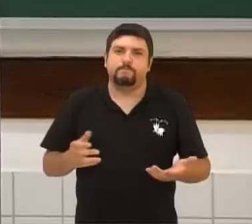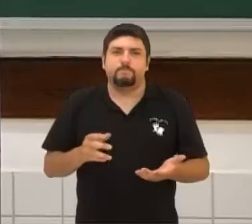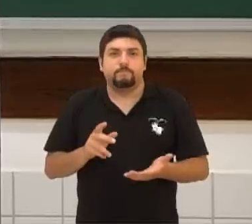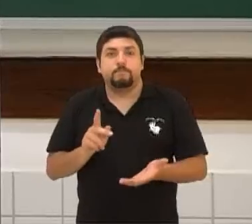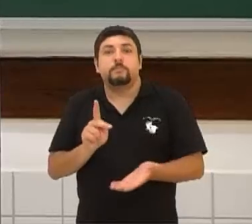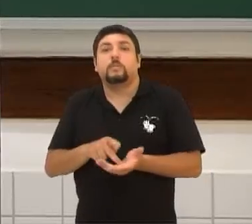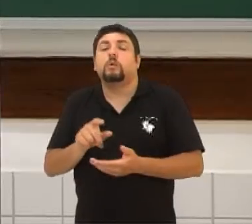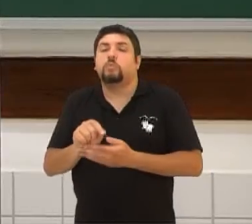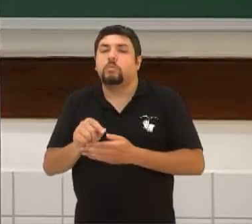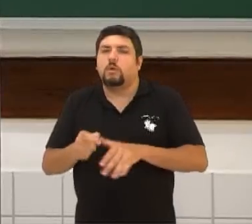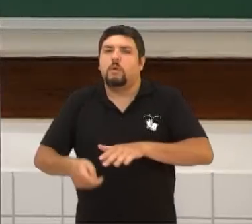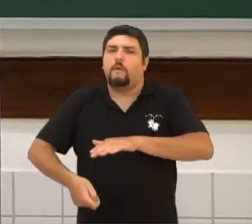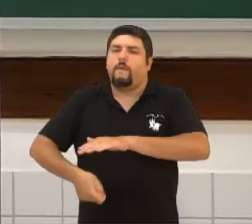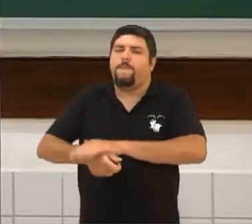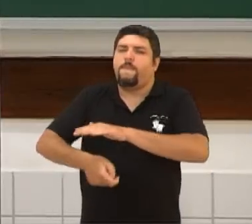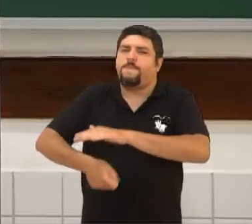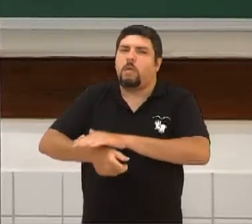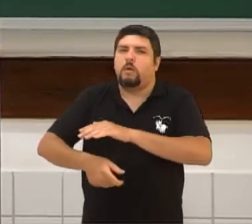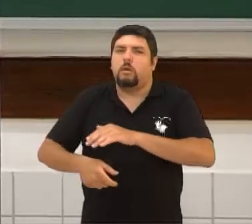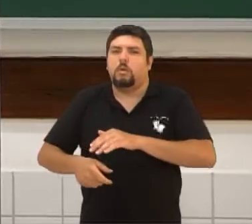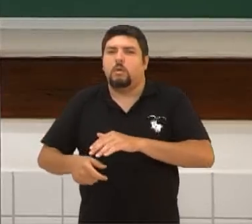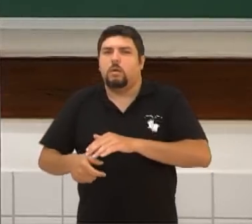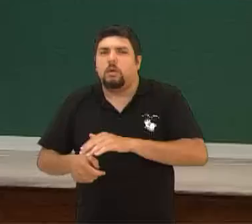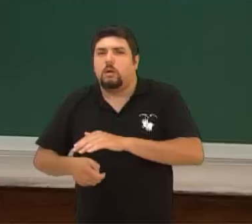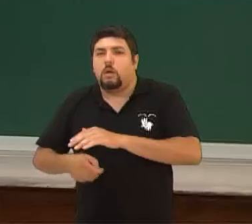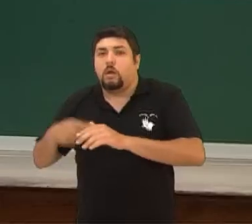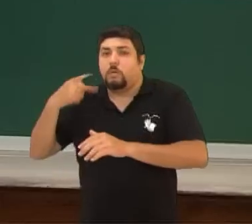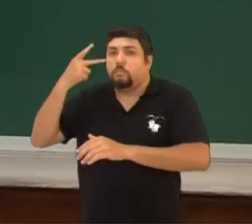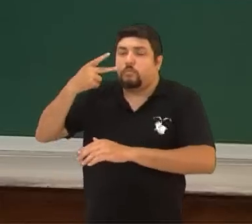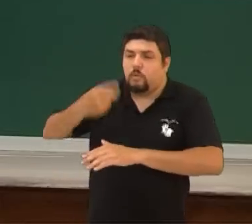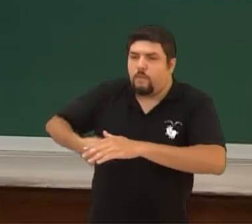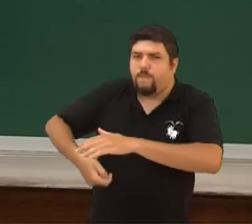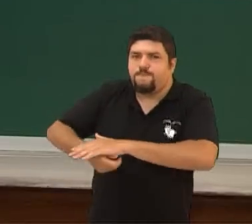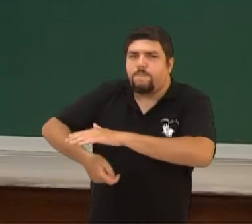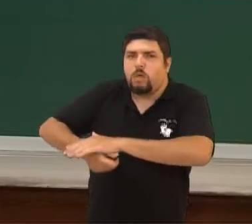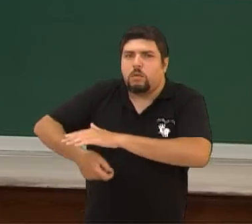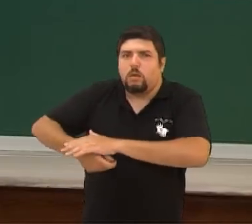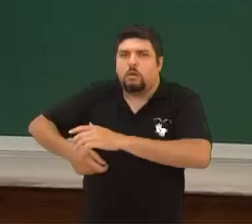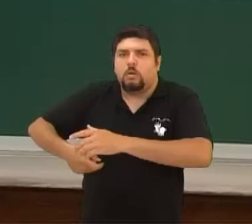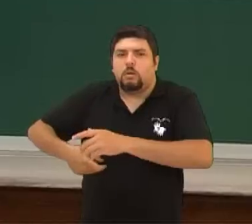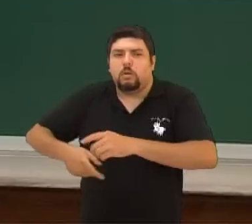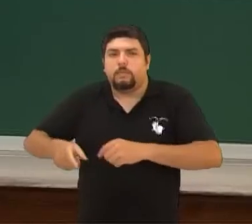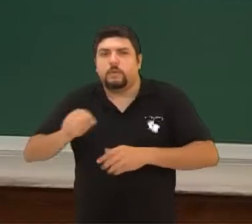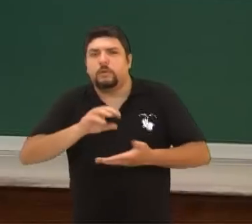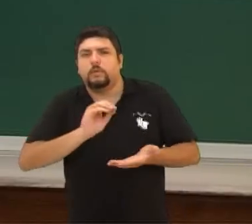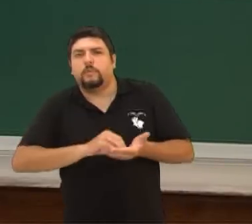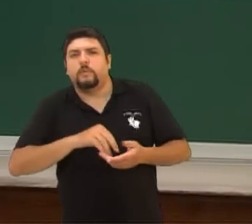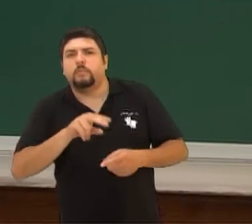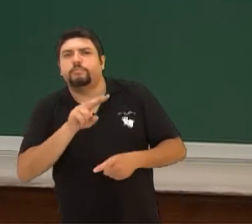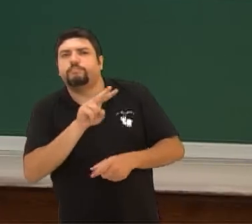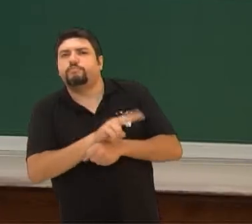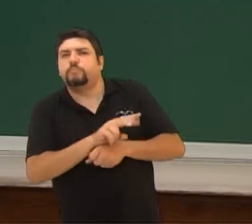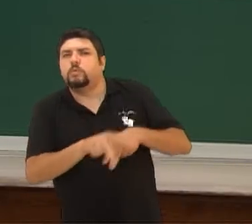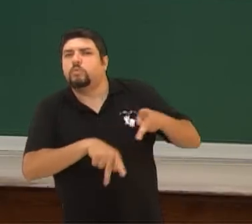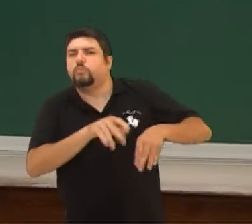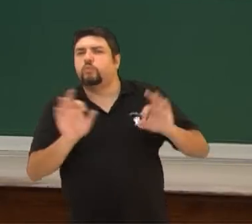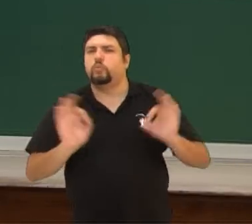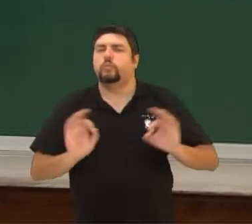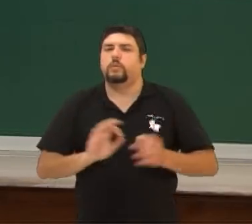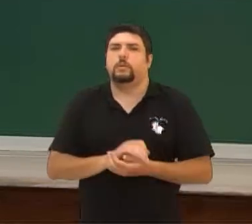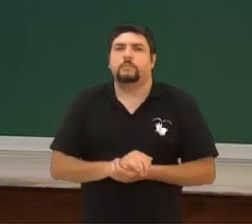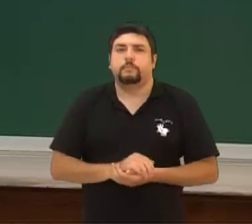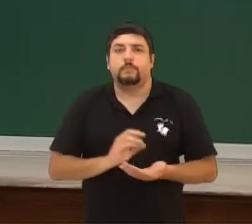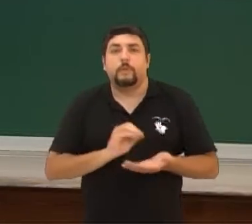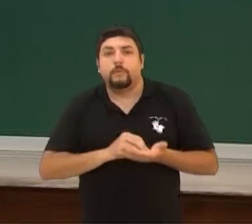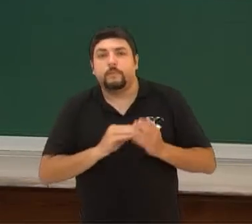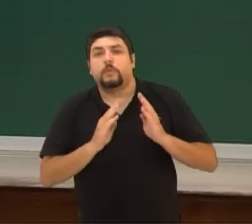que essas áreas não tenham o desenvolvimento esperado. Faltam as habitações, infraestruturas